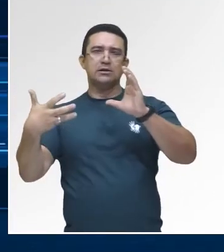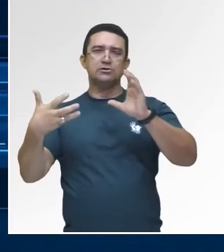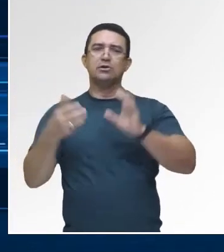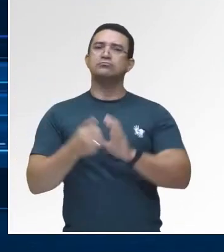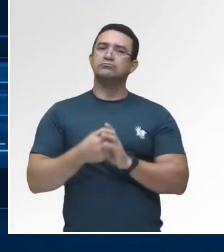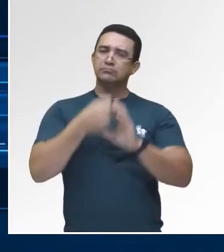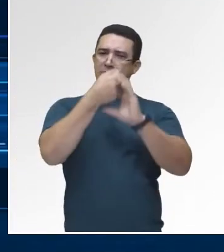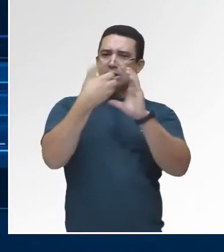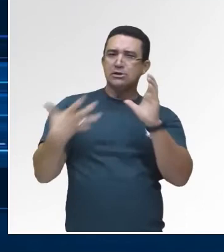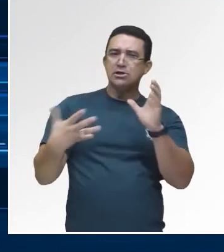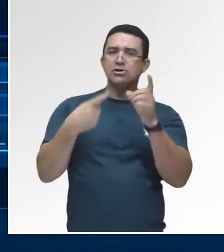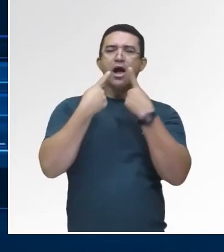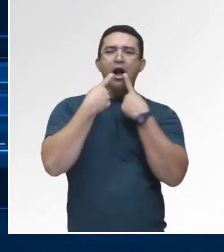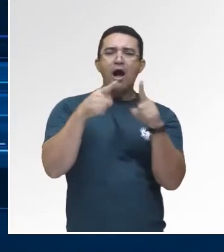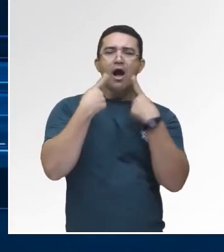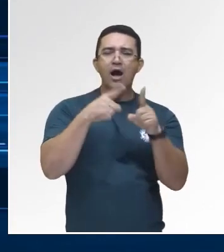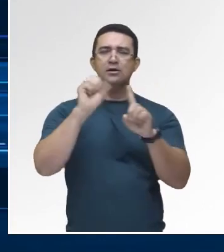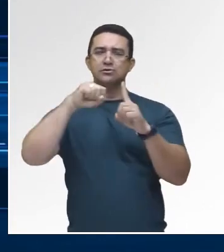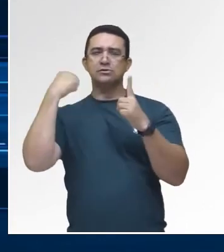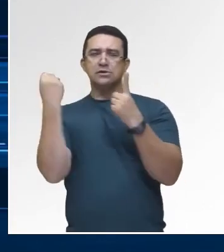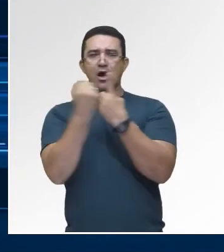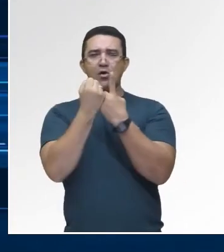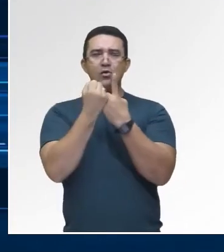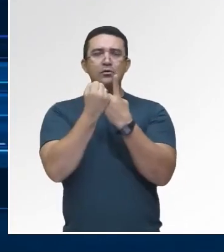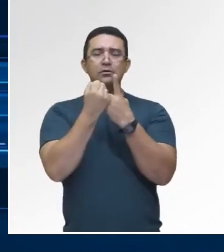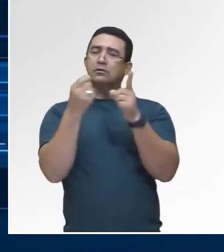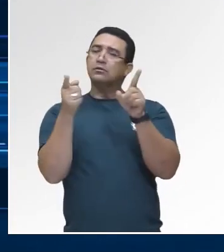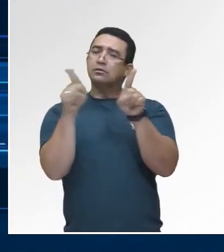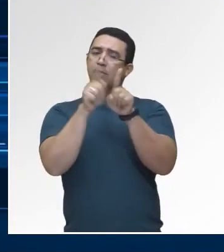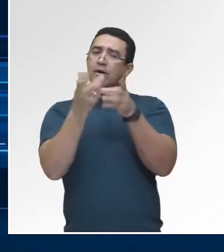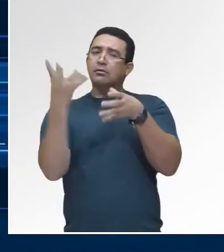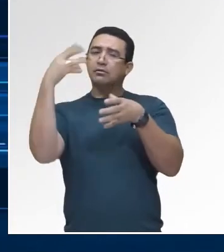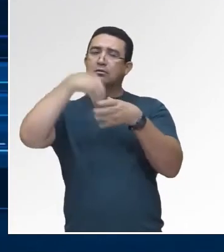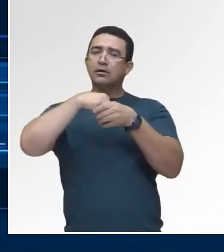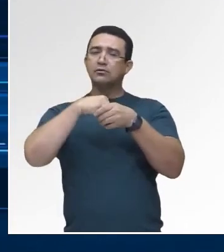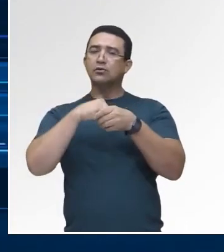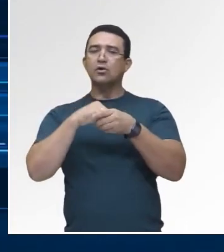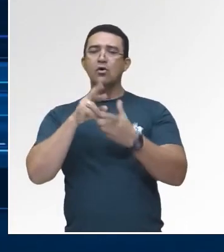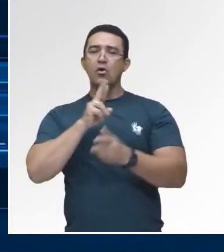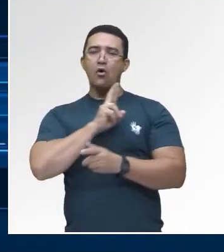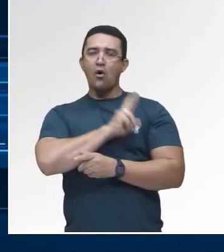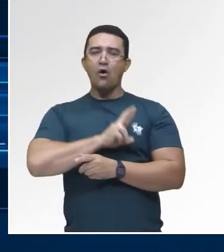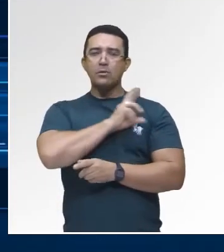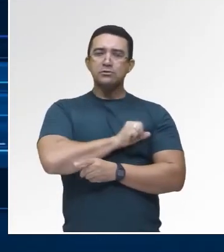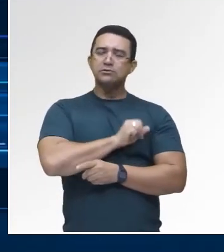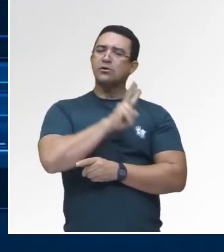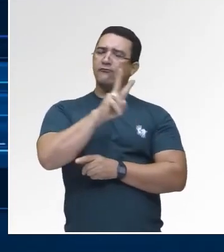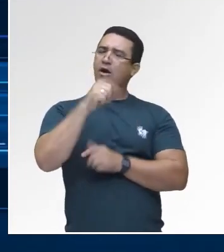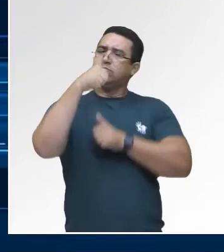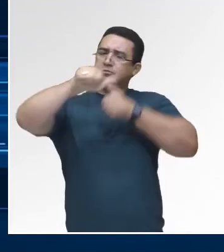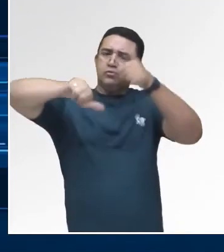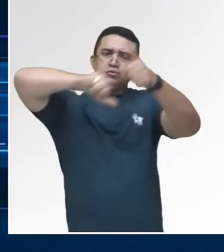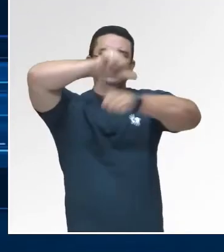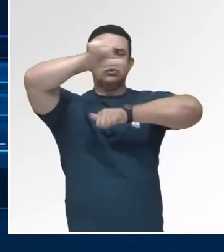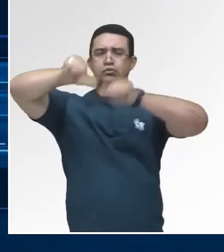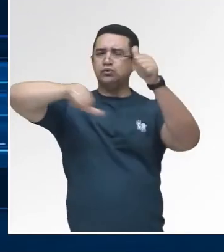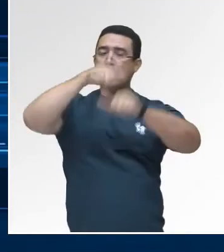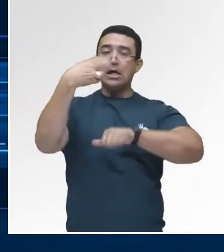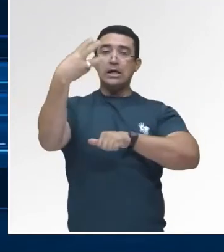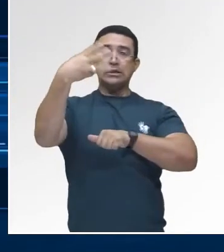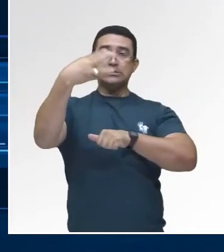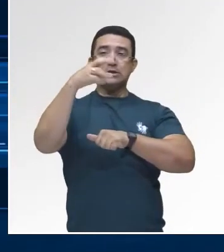críticas sociais também ali no romantismo. Vai mudar muito, na terceira geração já vai